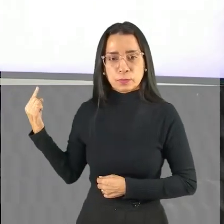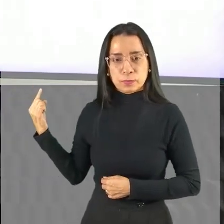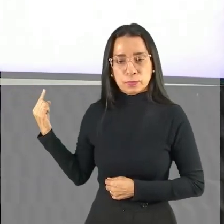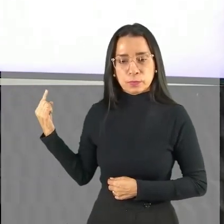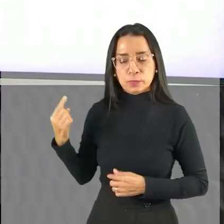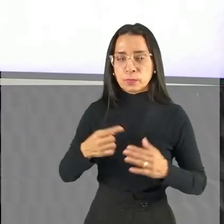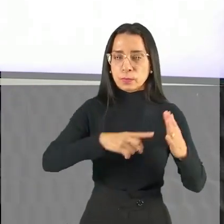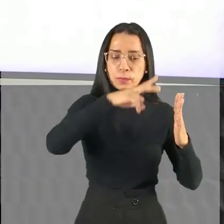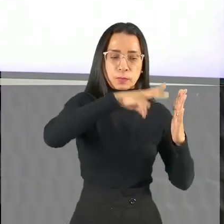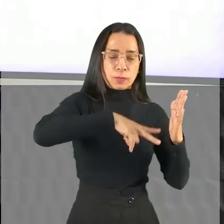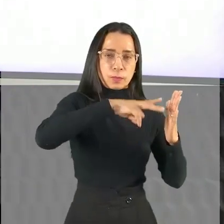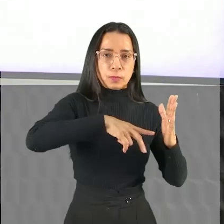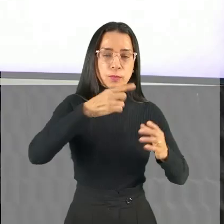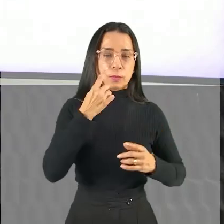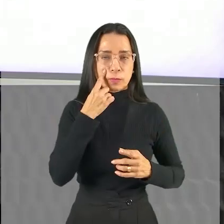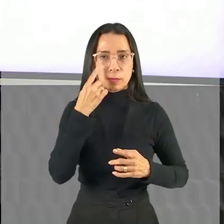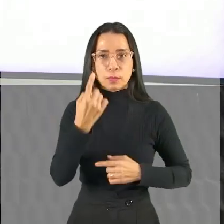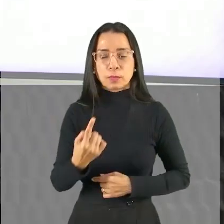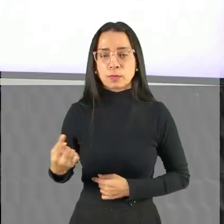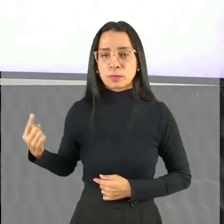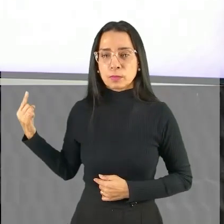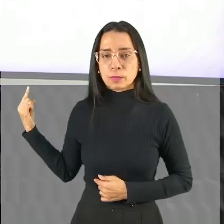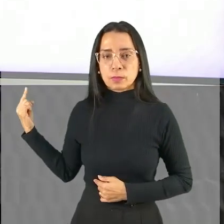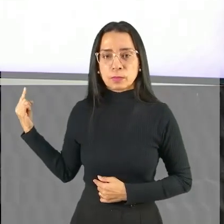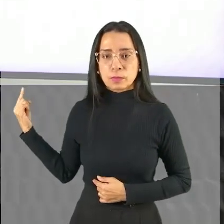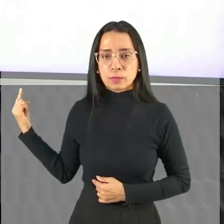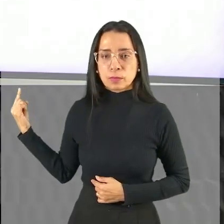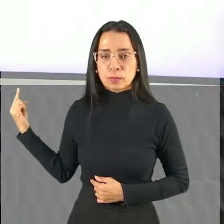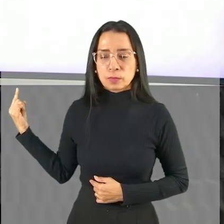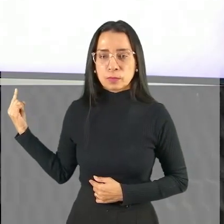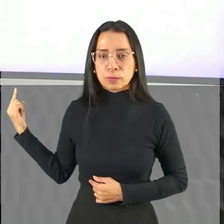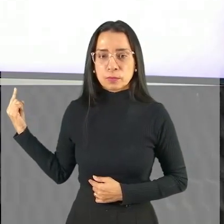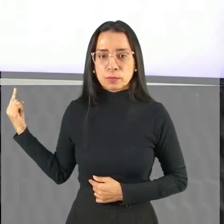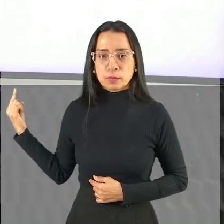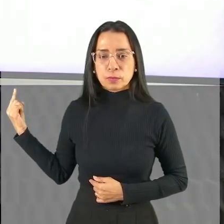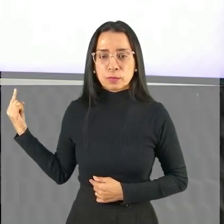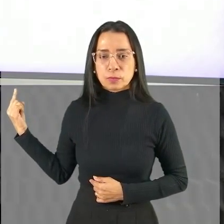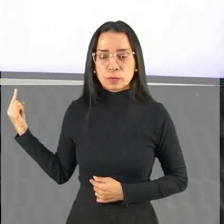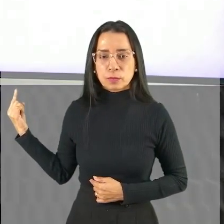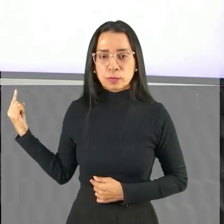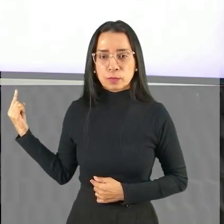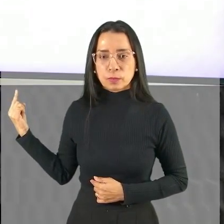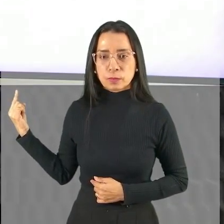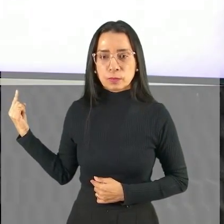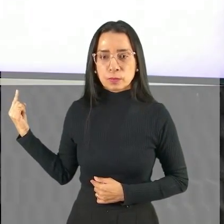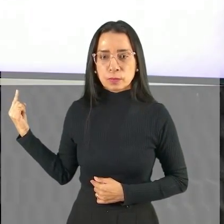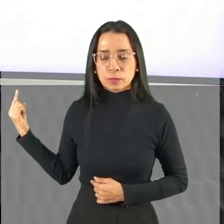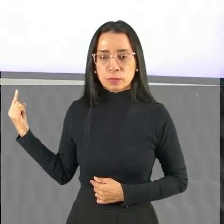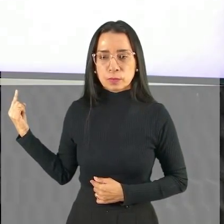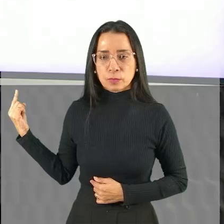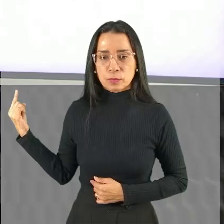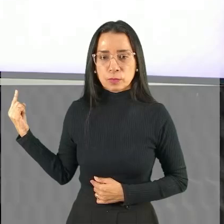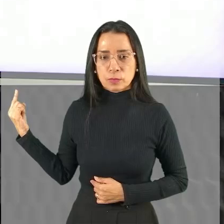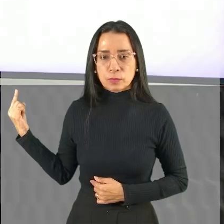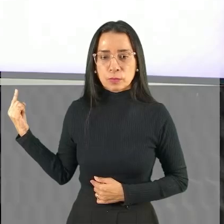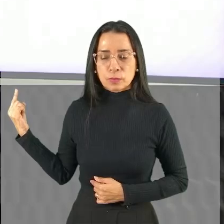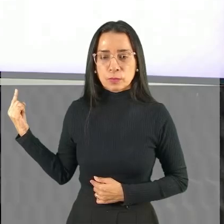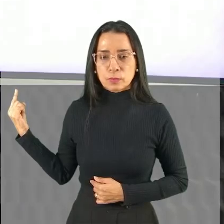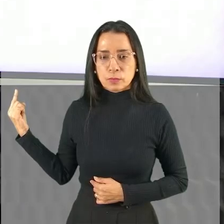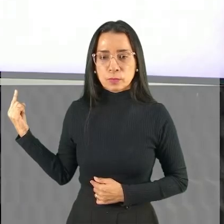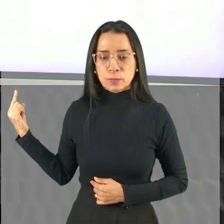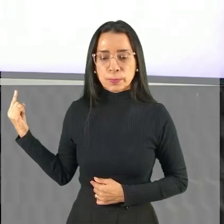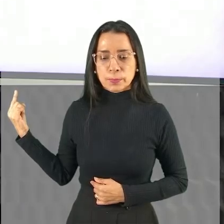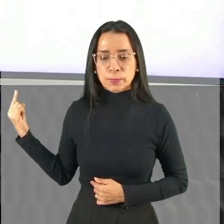e o novo mundo, que a descoberta de Colombo tornou possível, é de um tipo muito particular. É uma